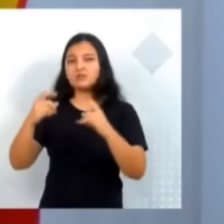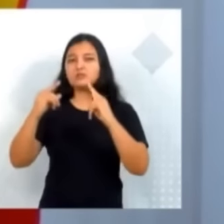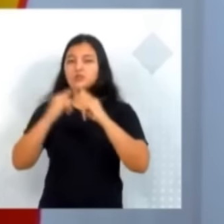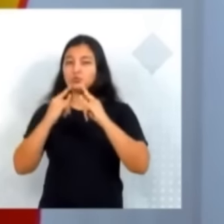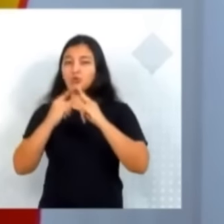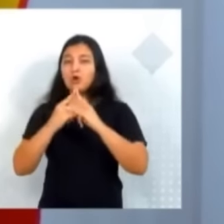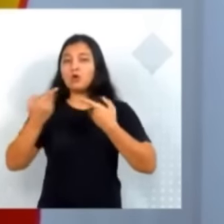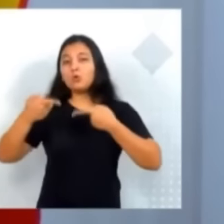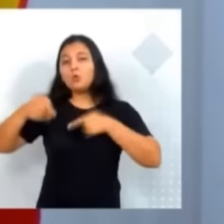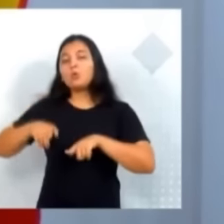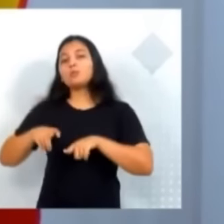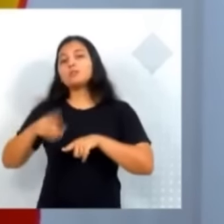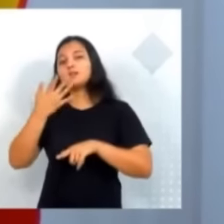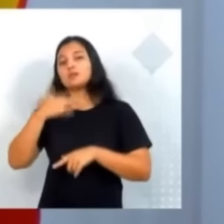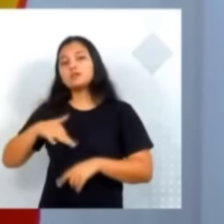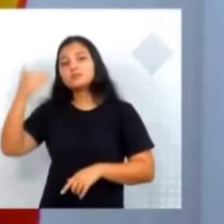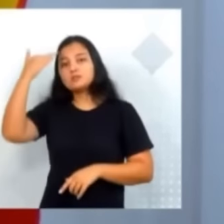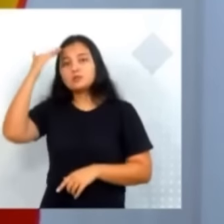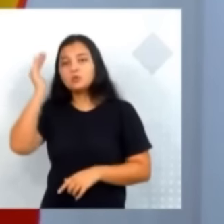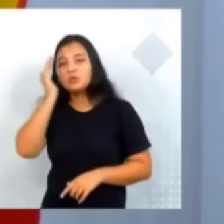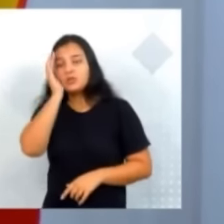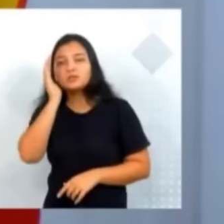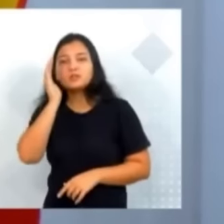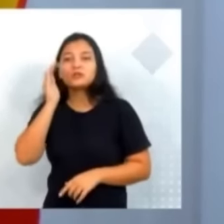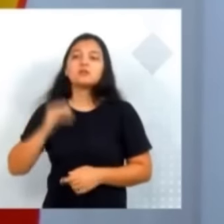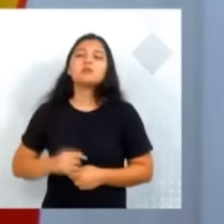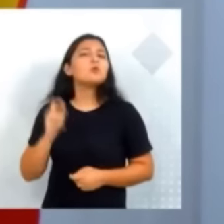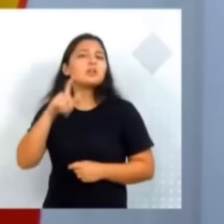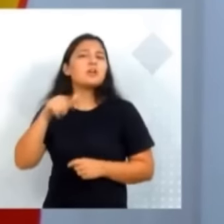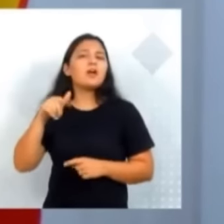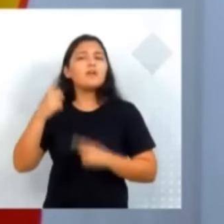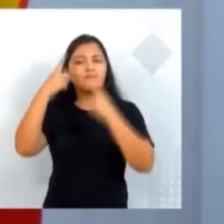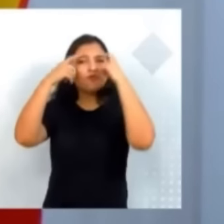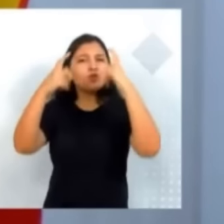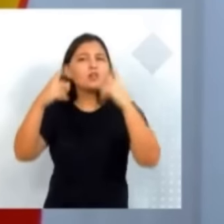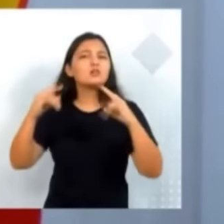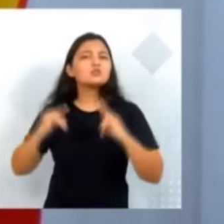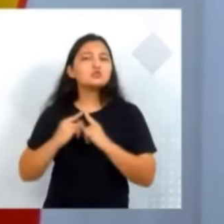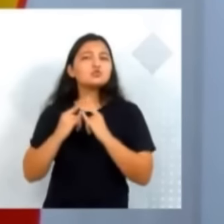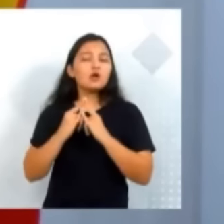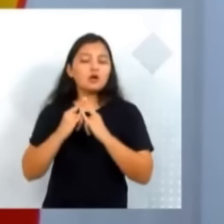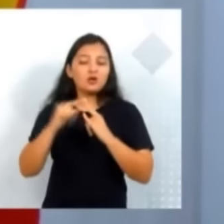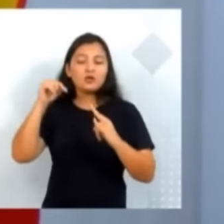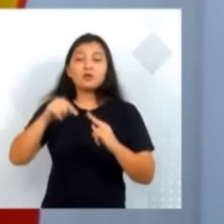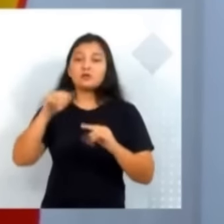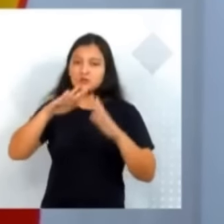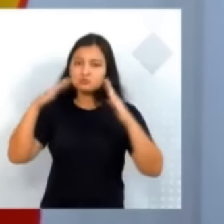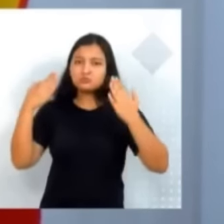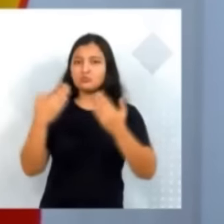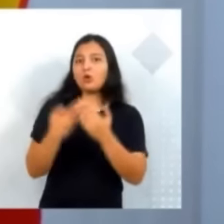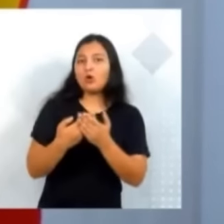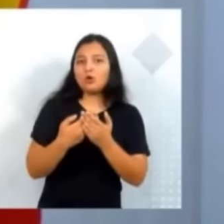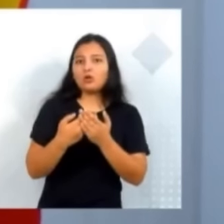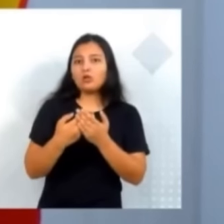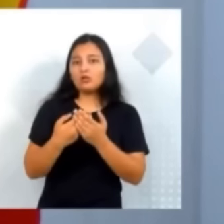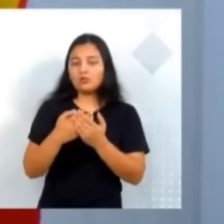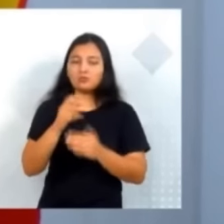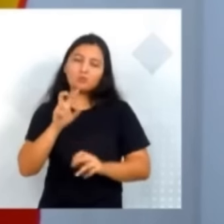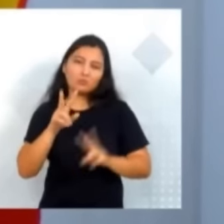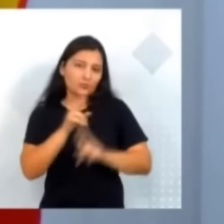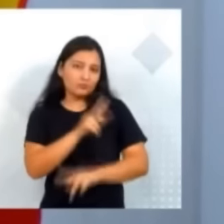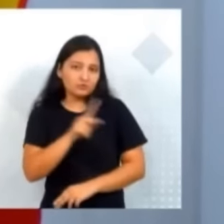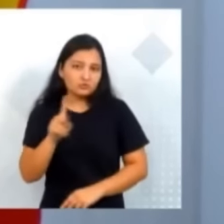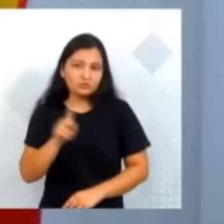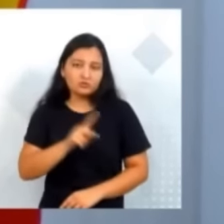contra criança e adolescente. Em que consiste essa violência institucional? Quando as instituições, como a escola, por meio de seus agentes, como os